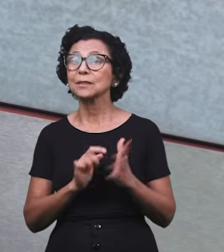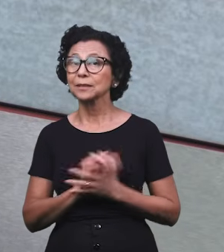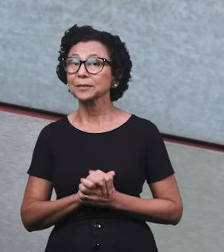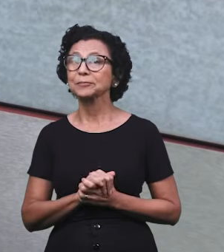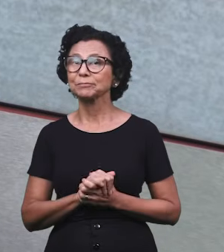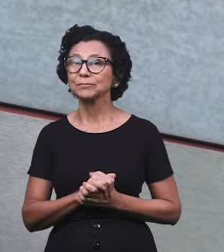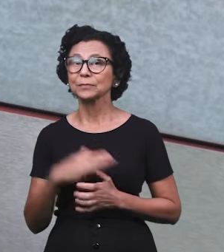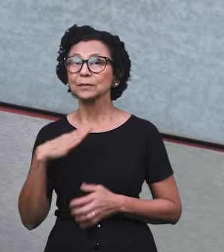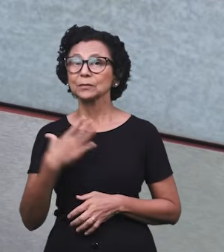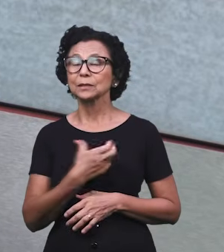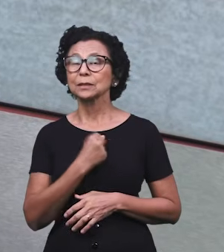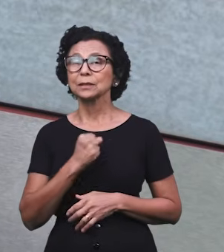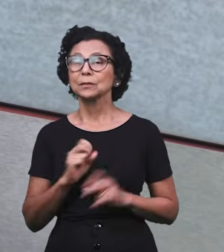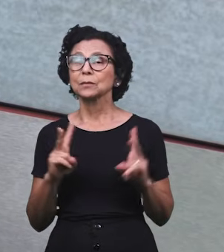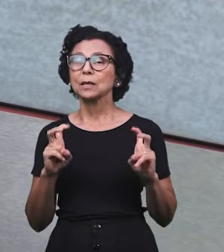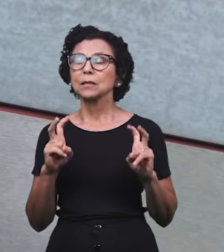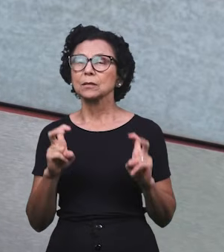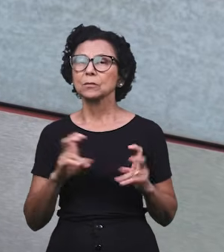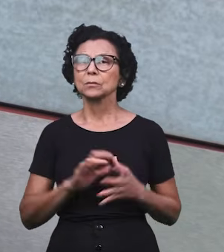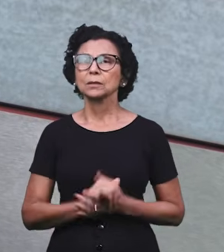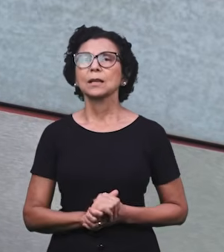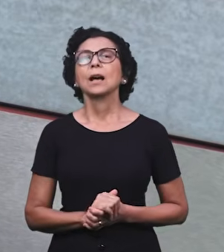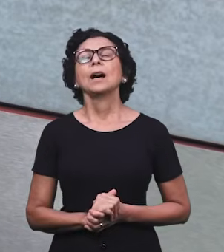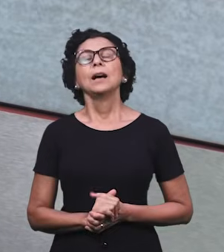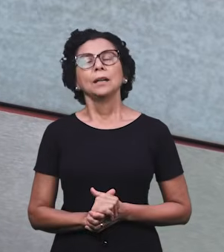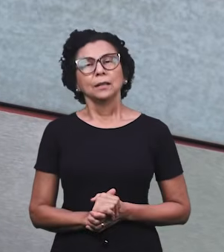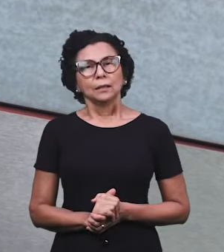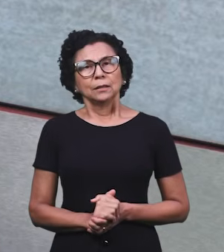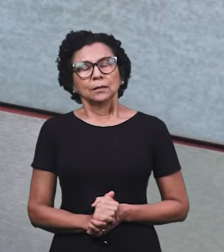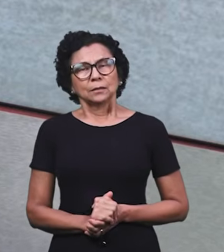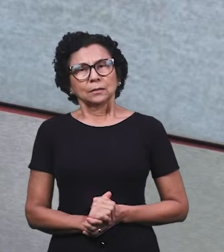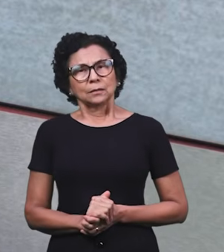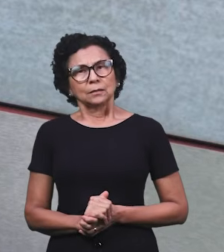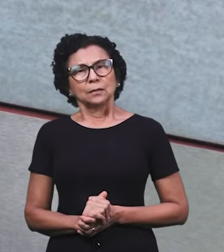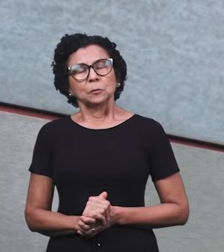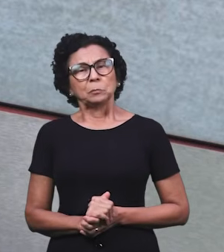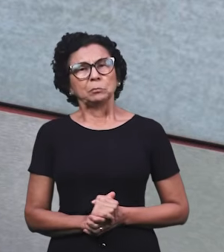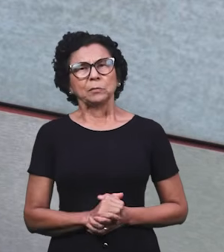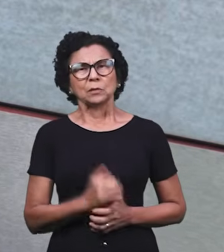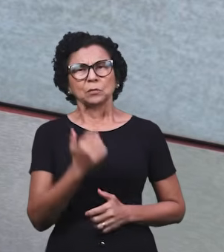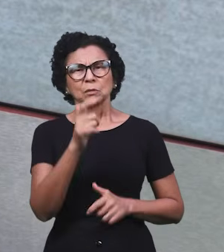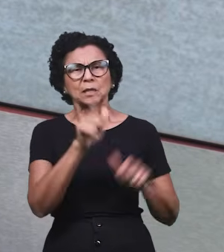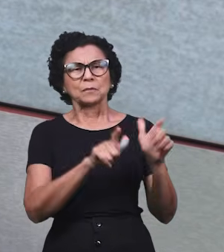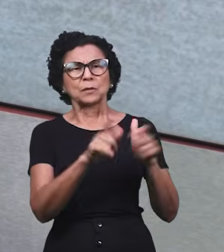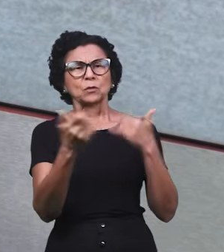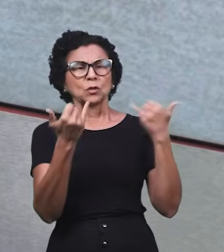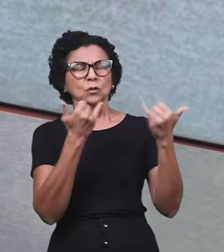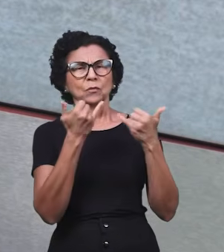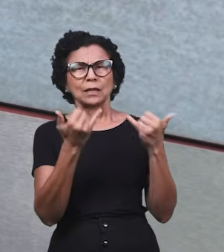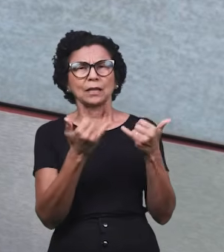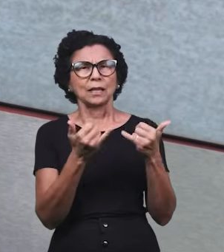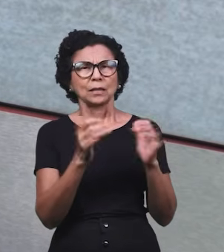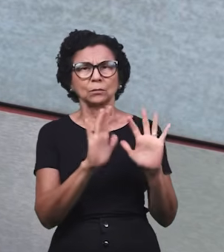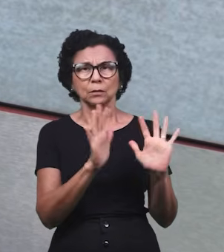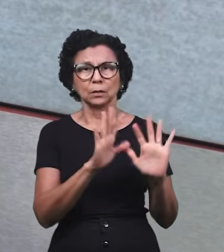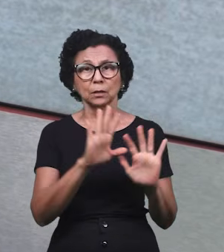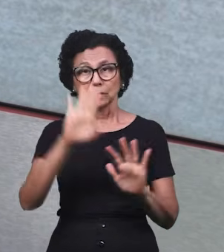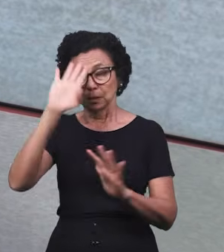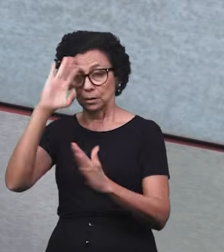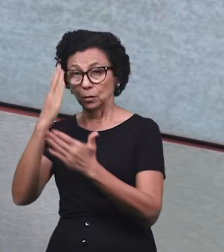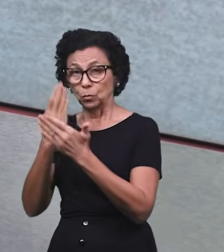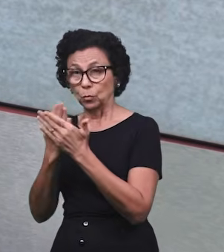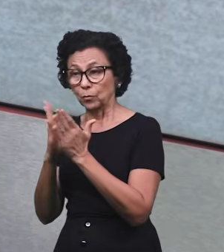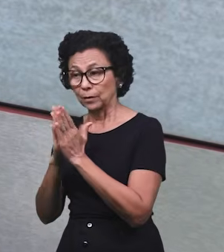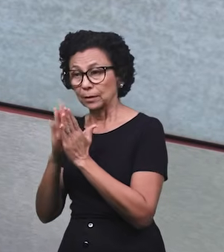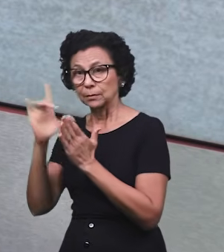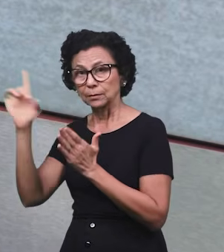assunto. E aí sim, aquilo que outras pessoas te disseram sobre este assunto, desconsidera isso, mas considera somente aquilo que você vai